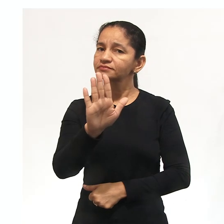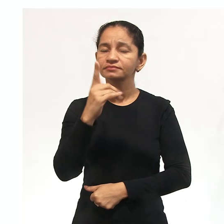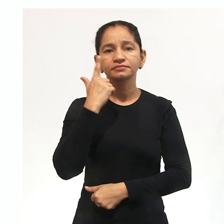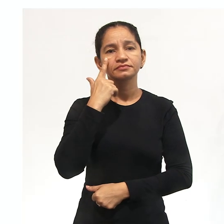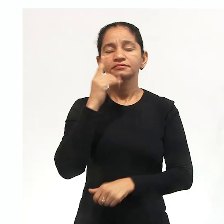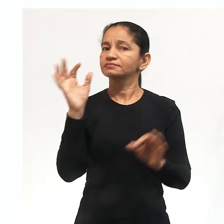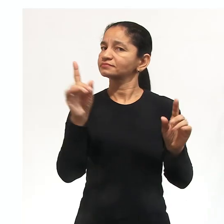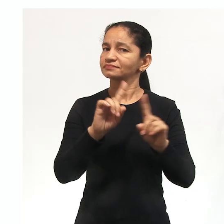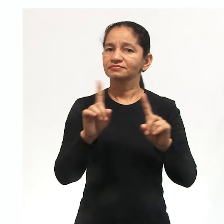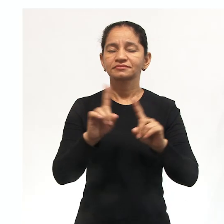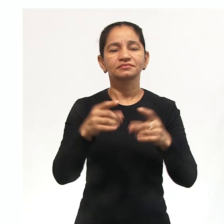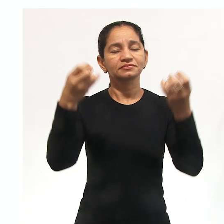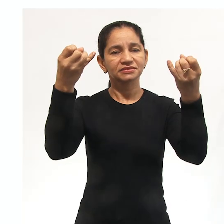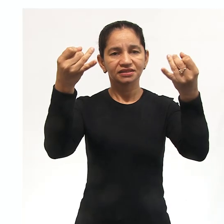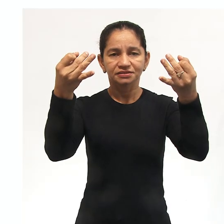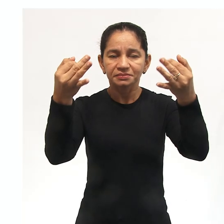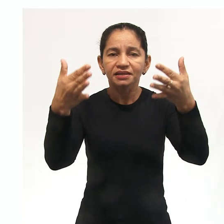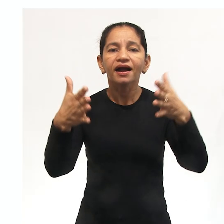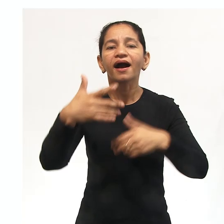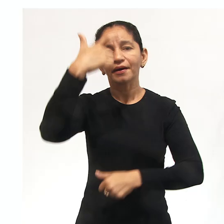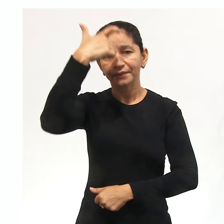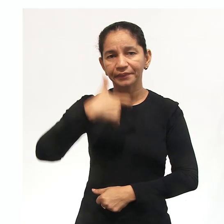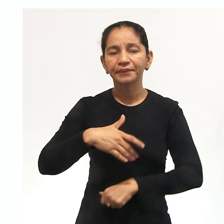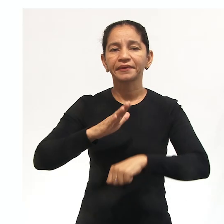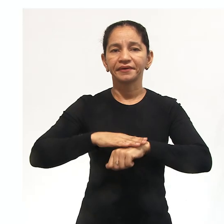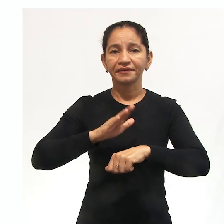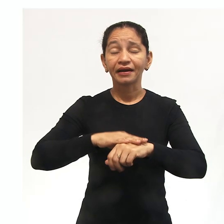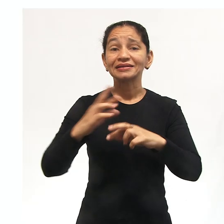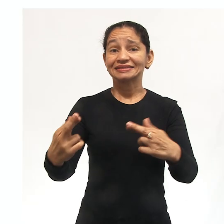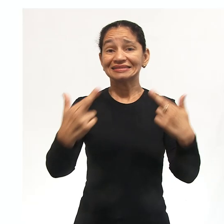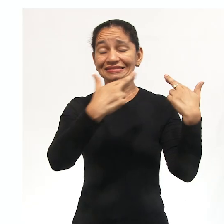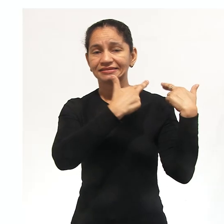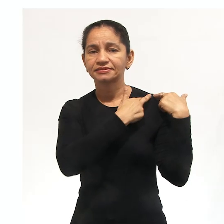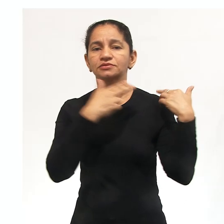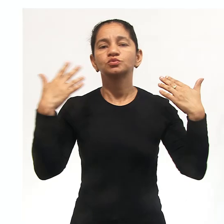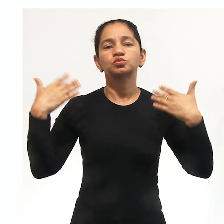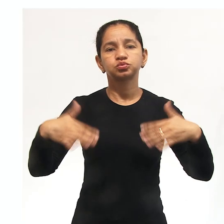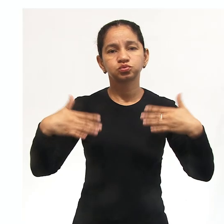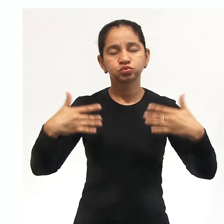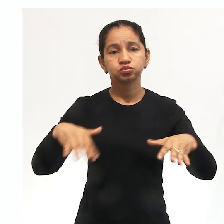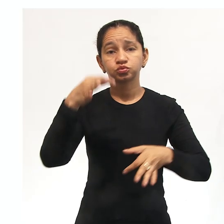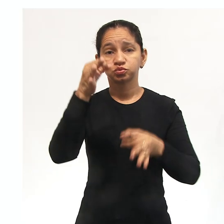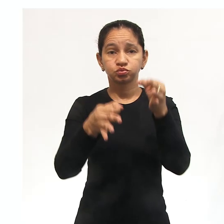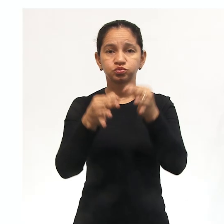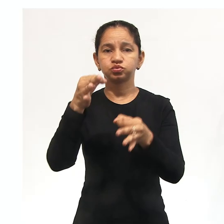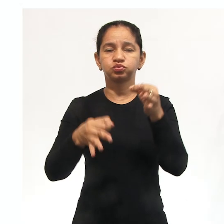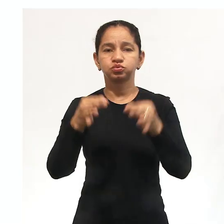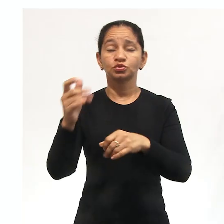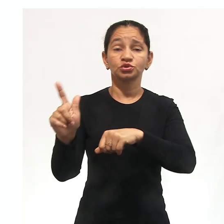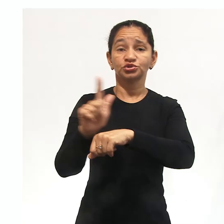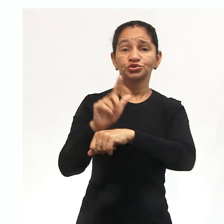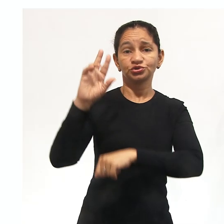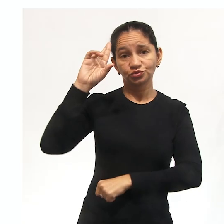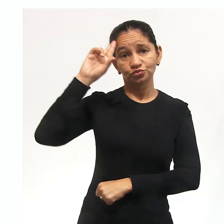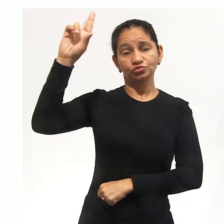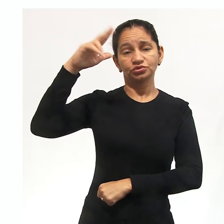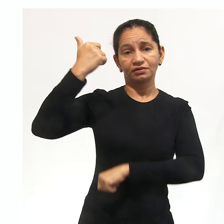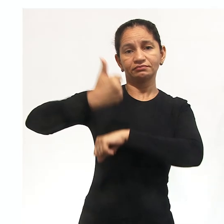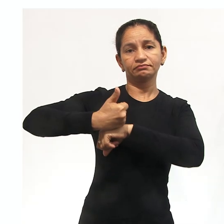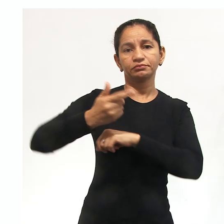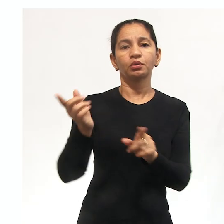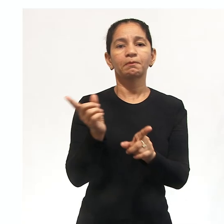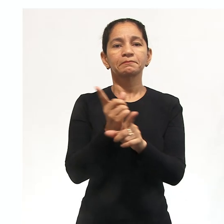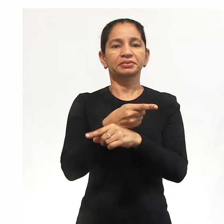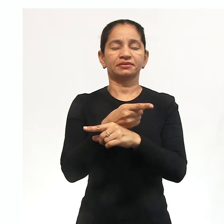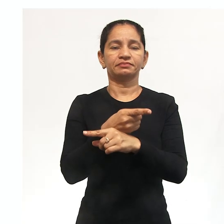houver justificativa adequada, ela pode gerar inclusive a responsabilização do gestor